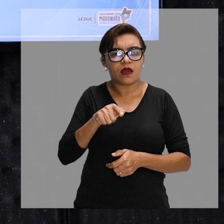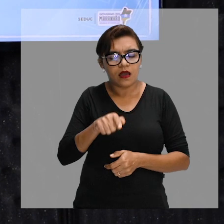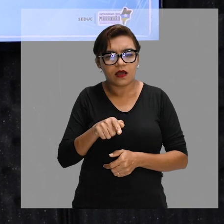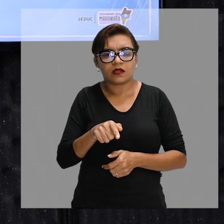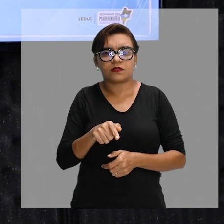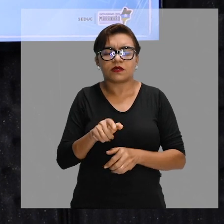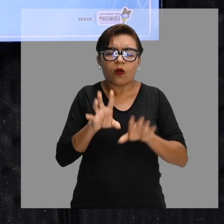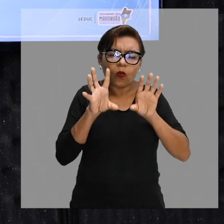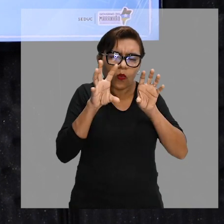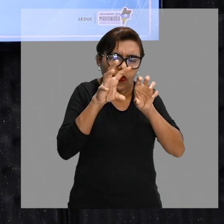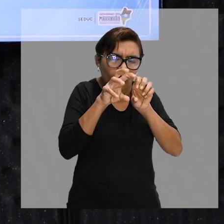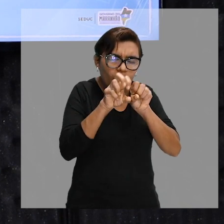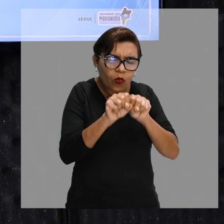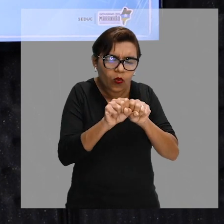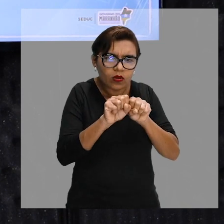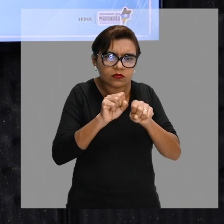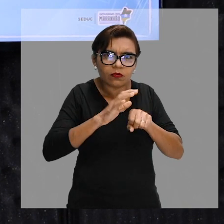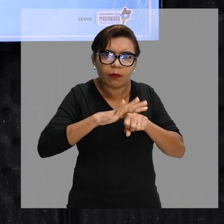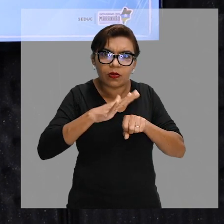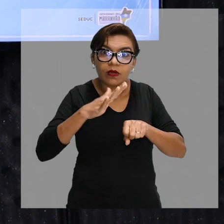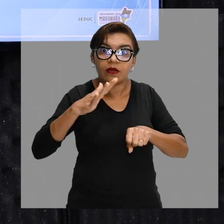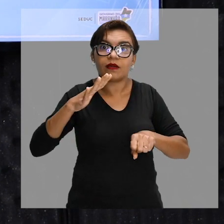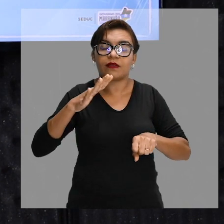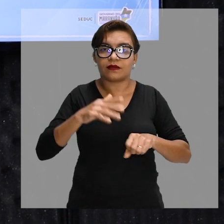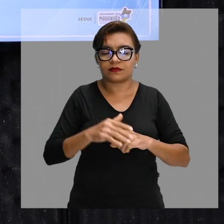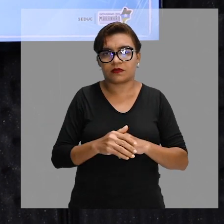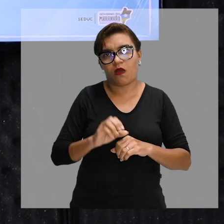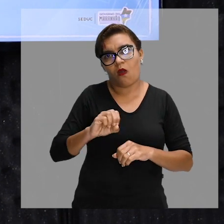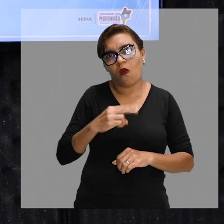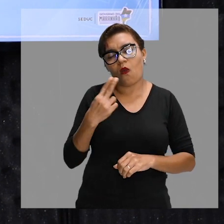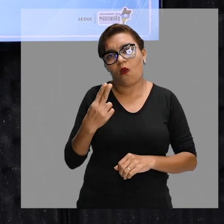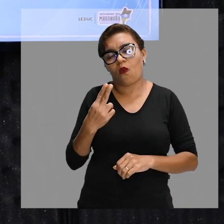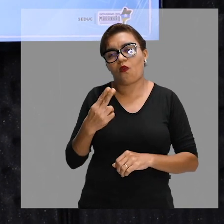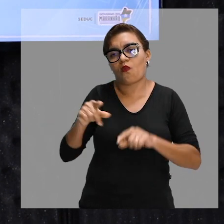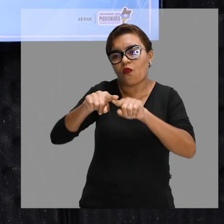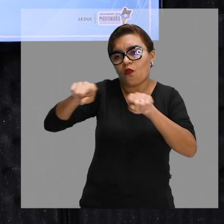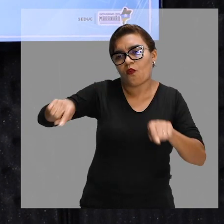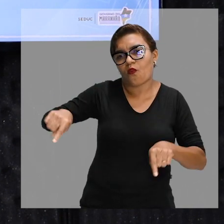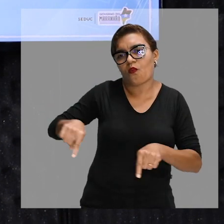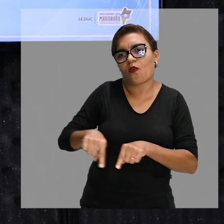conseguem brilhar, certo? Ou decoração de quarto de criança,